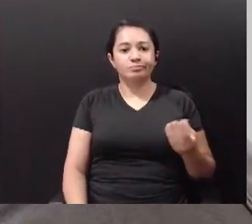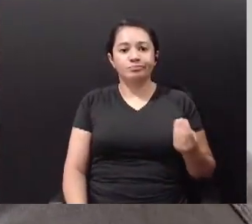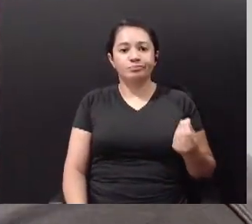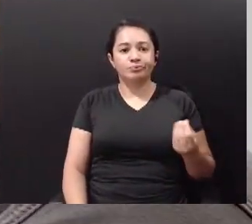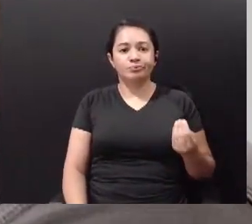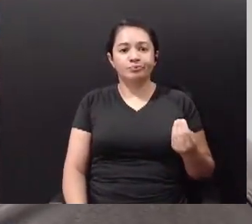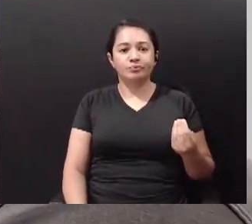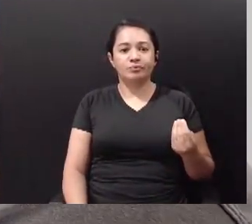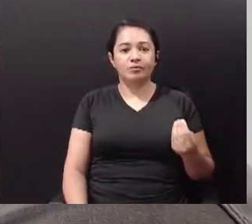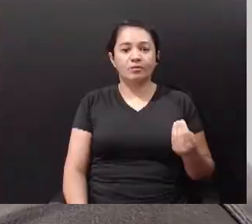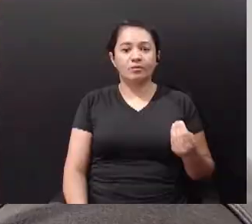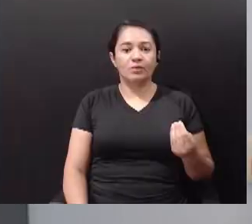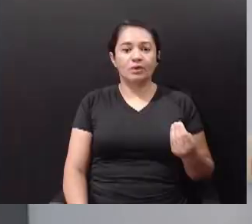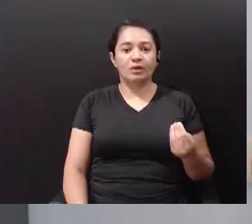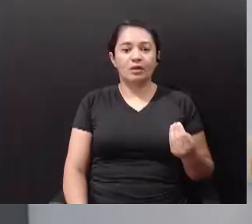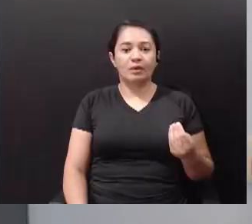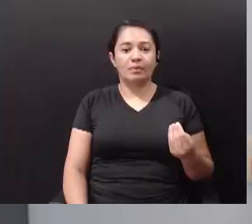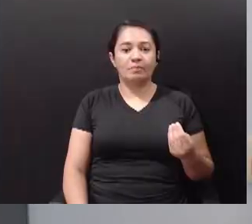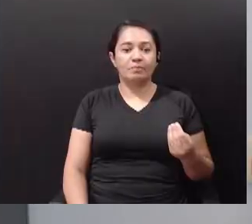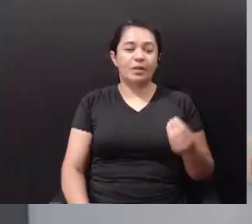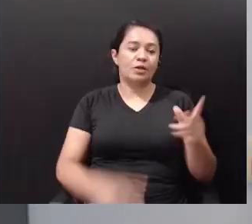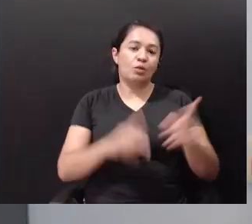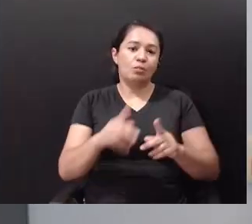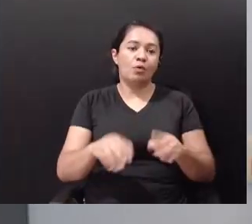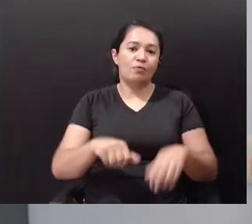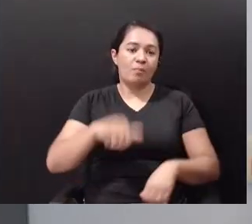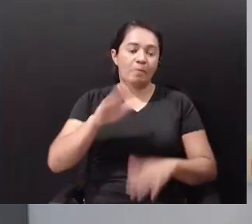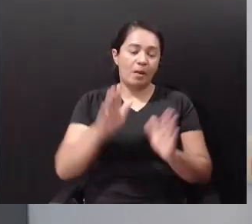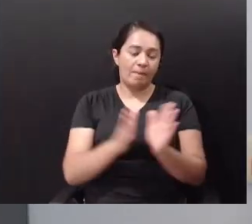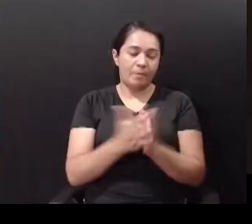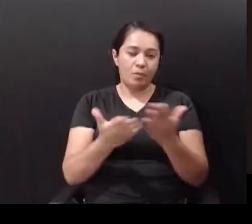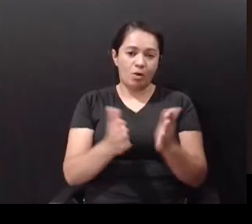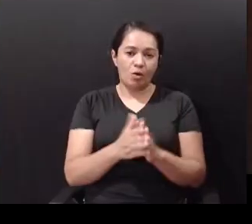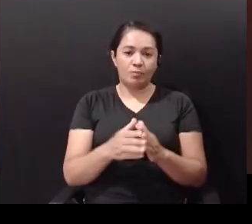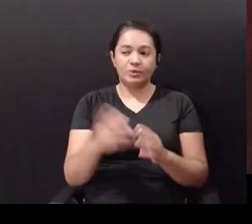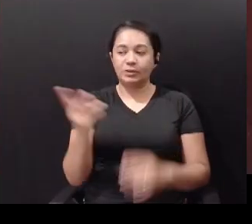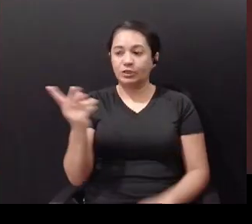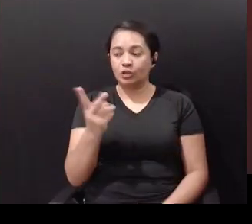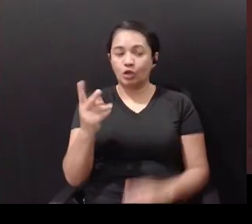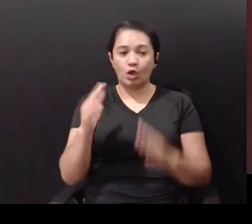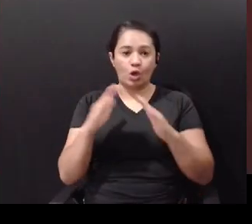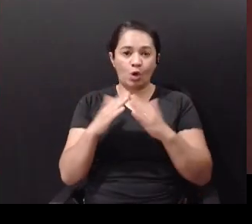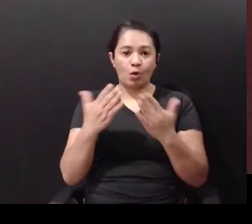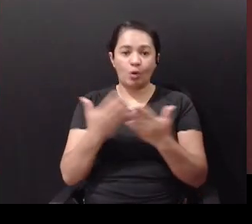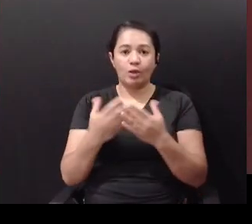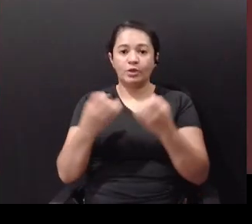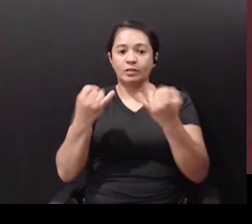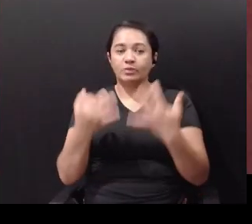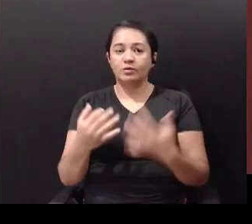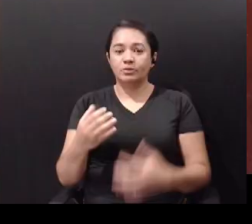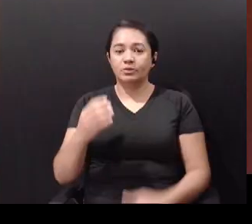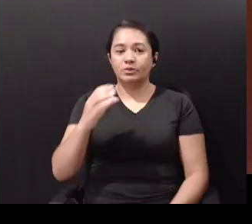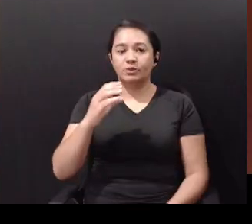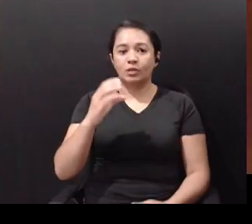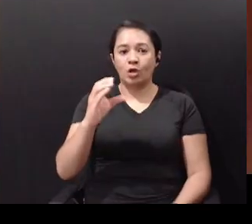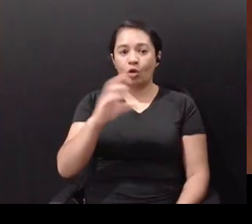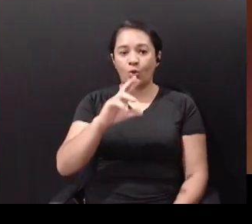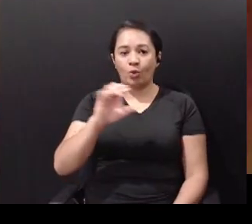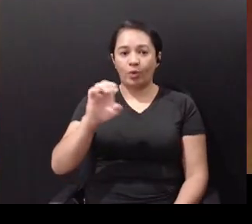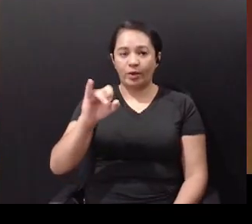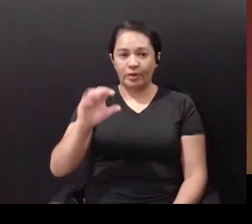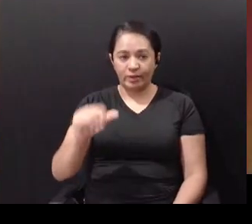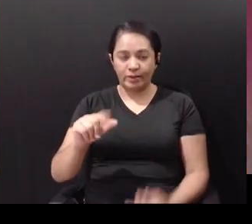estratos menos abastados da população. Dois desses colégios, a gente pode citar o Colégio Corrêa de Melo, a Escola Corrêa de